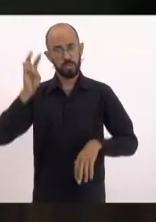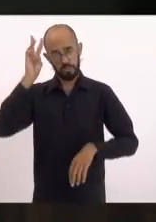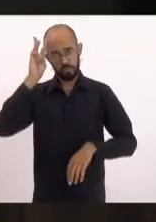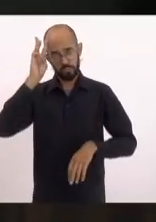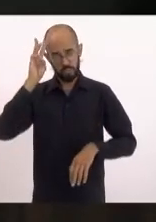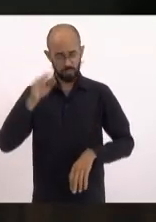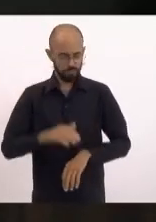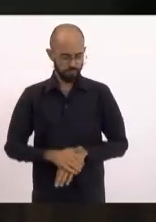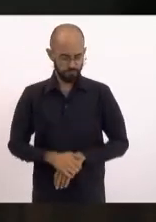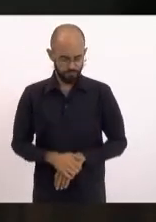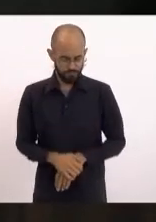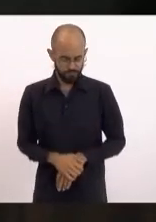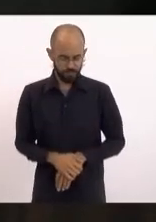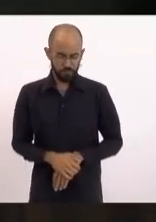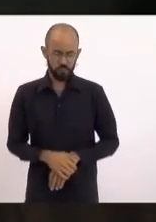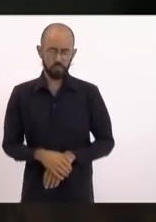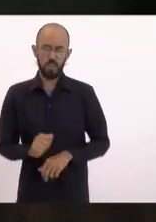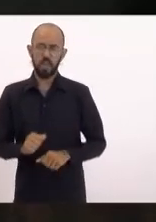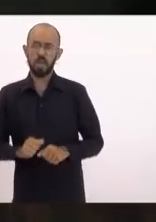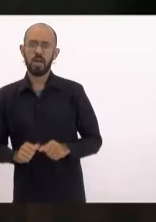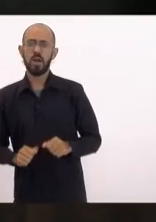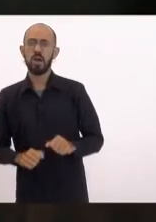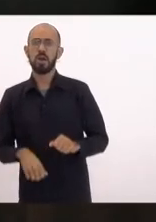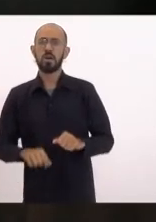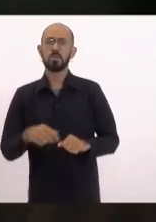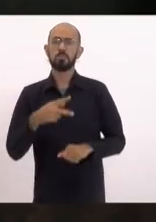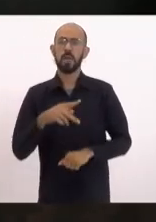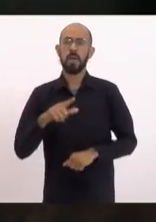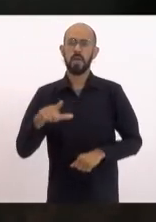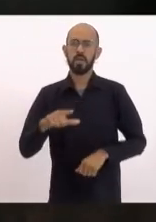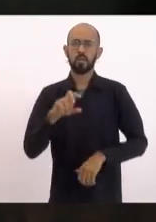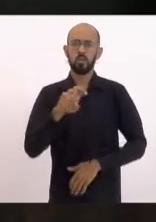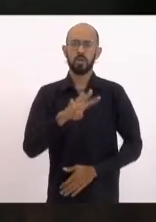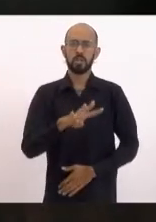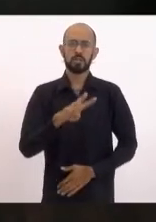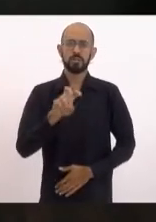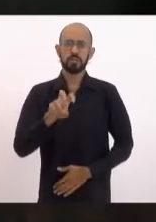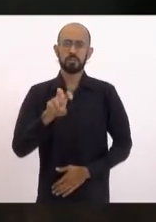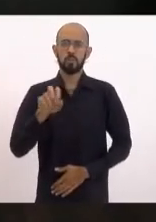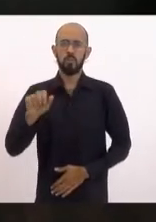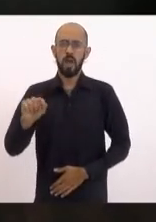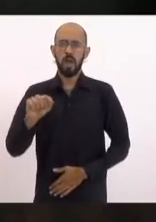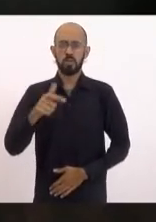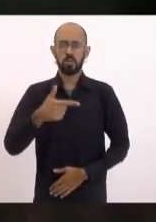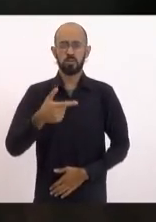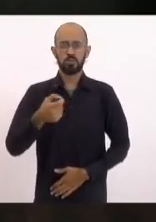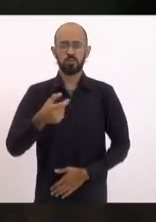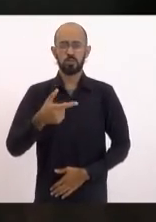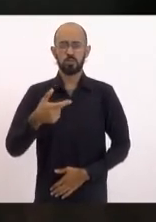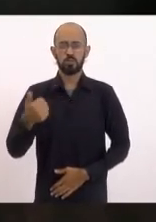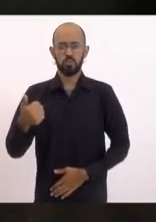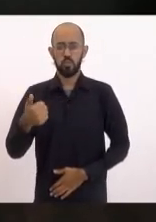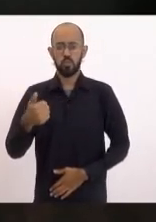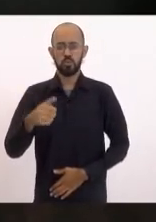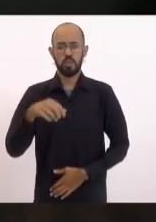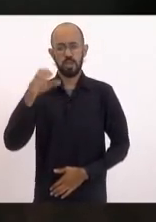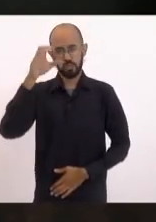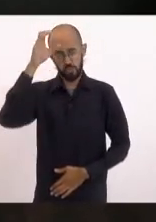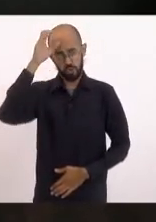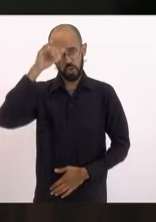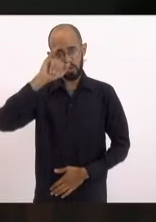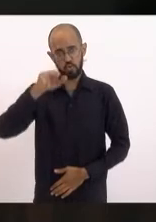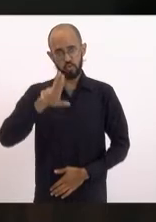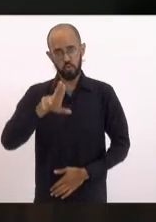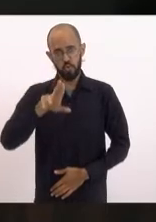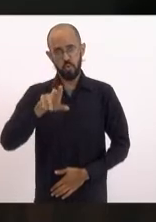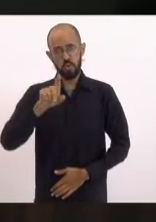tramitação ordinária, segunda discussão, redação do vencido, assim emendado. Projeto de lei 4525-A de 21, de autoria da deputada Tiaju, que dispõe sobre